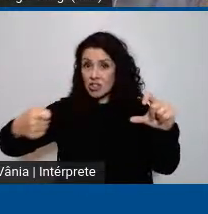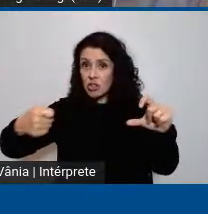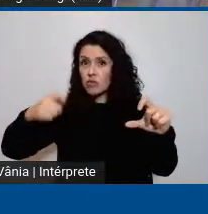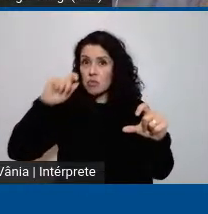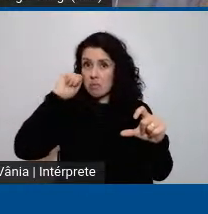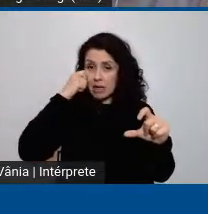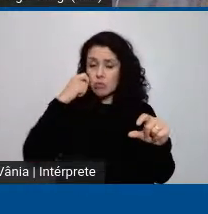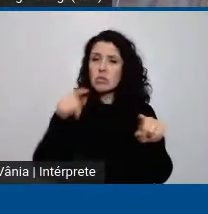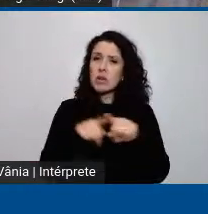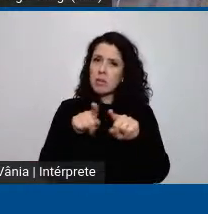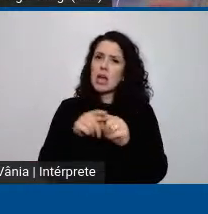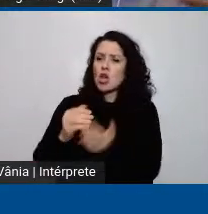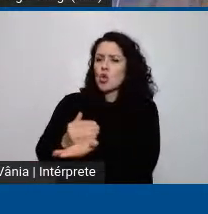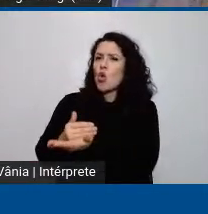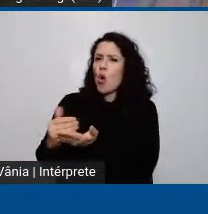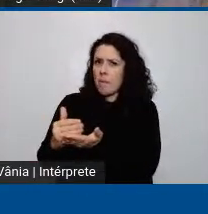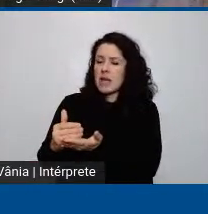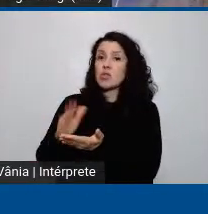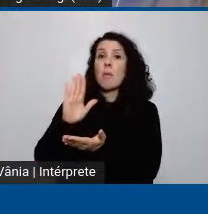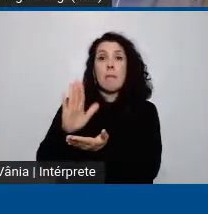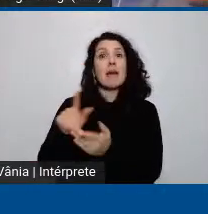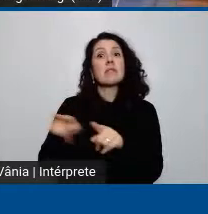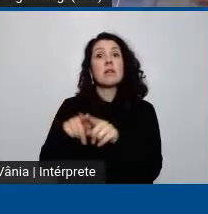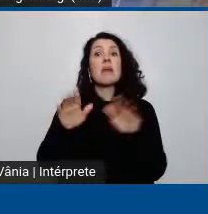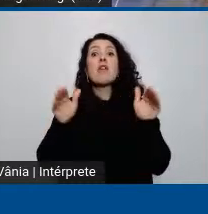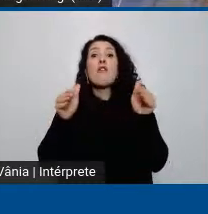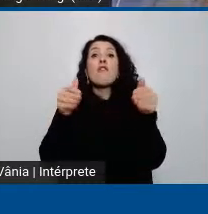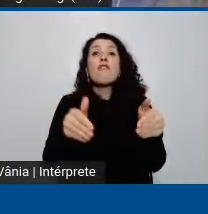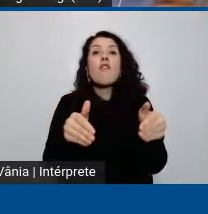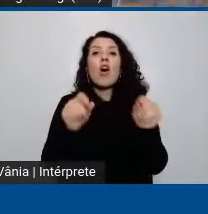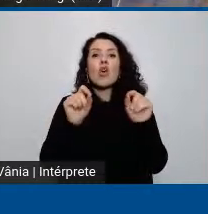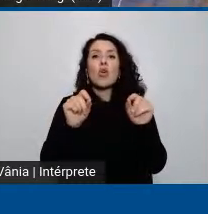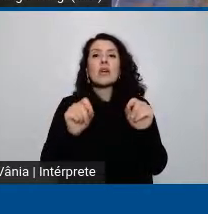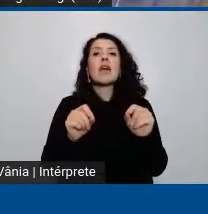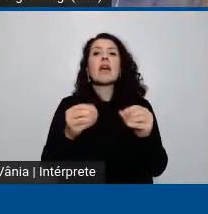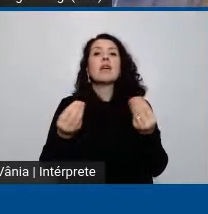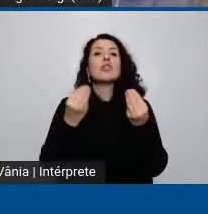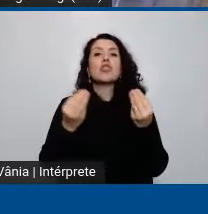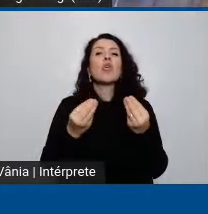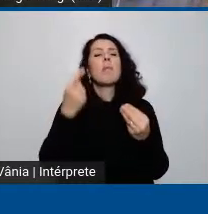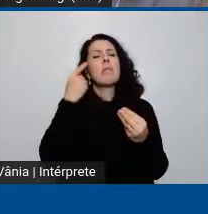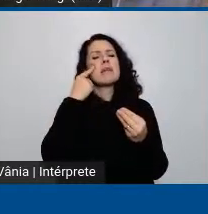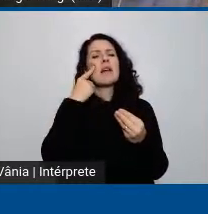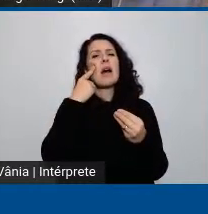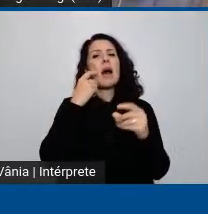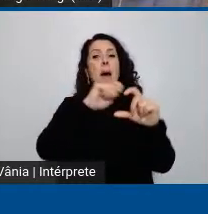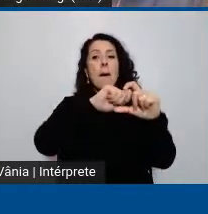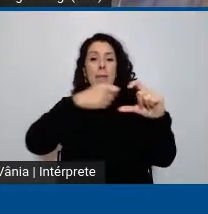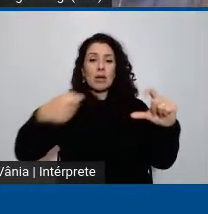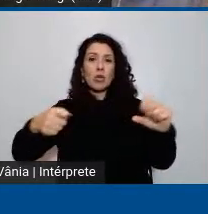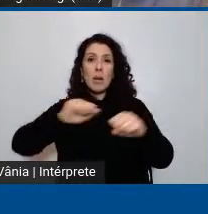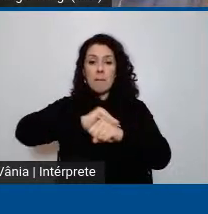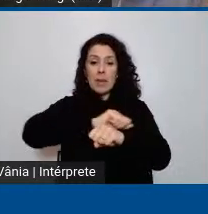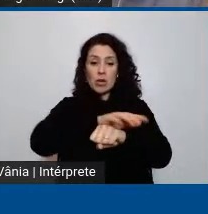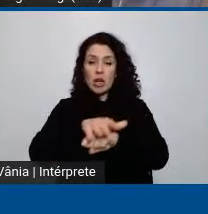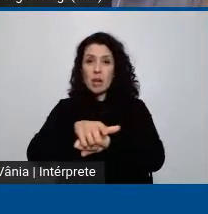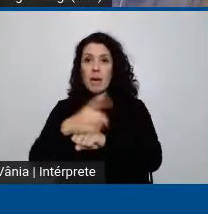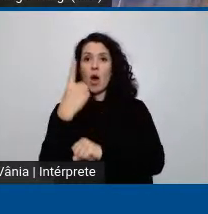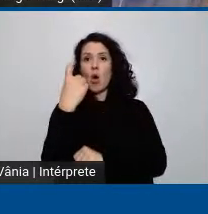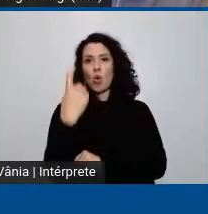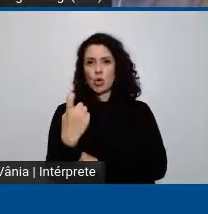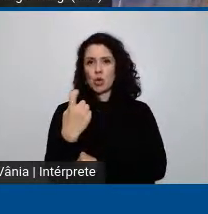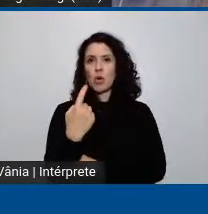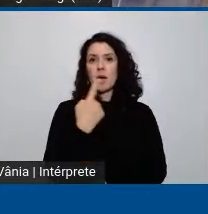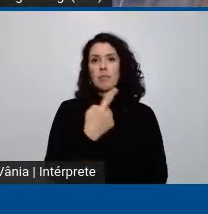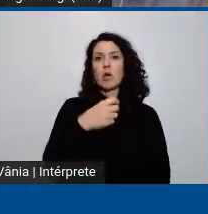carreira, mas investiu muito também na ideia do panorama de negativo único, né? E, para isso, em